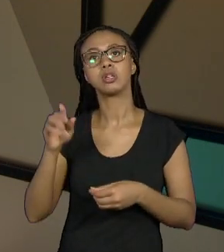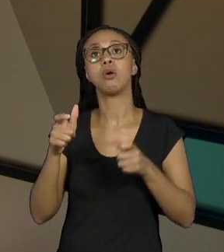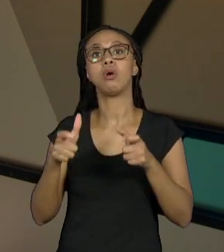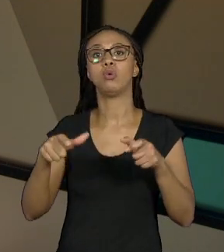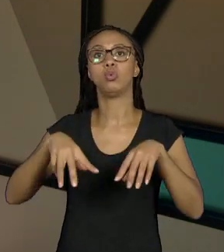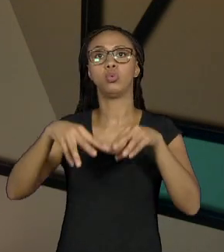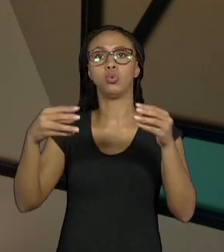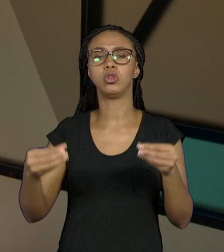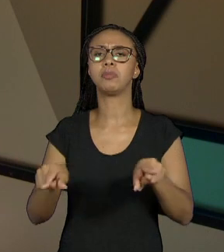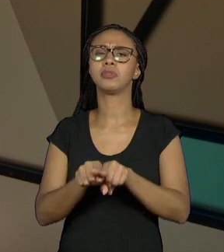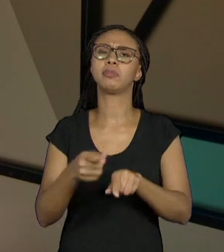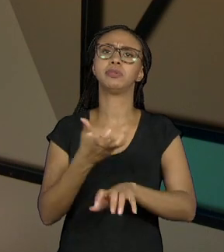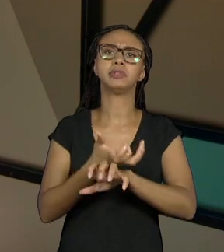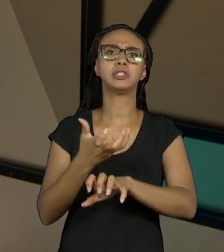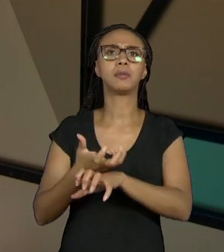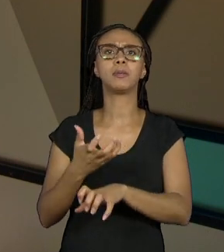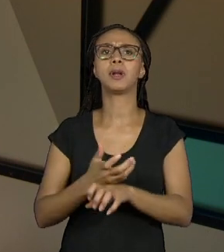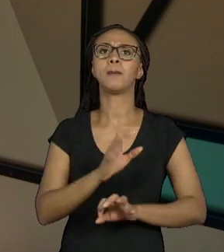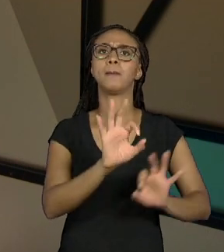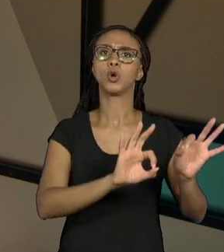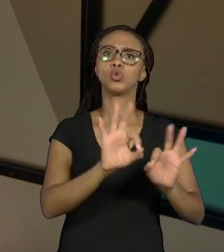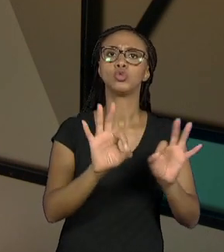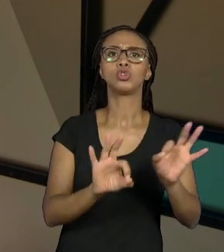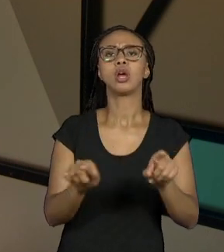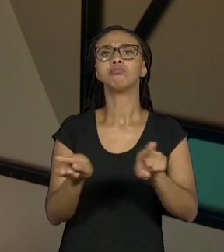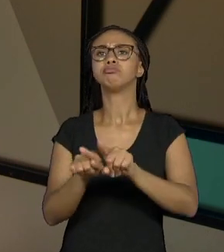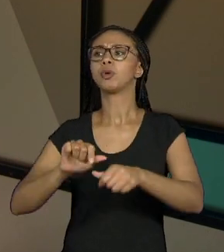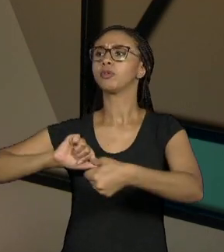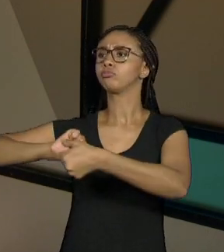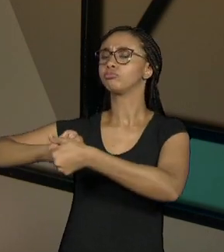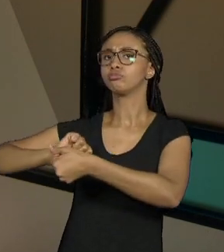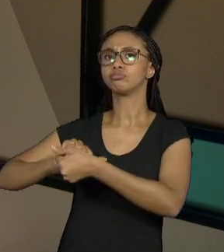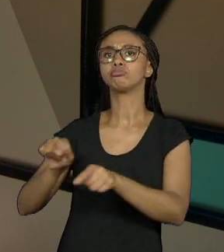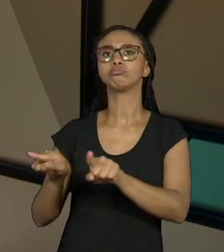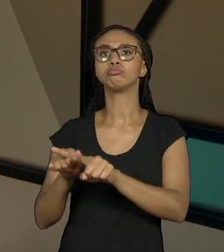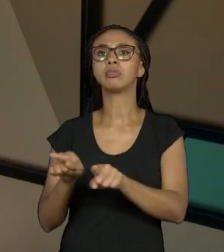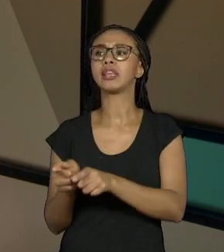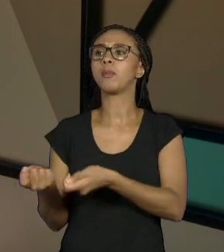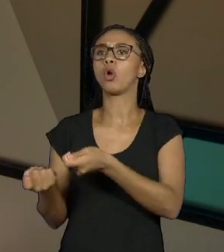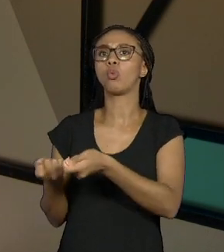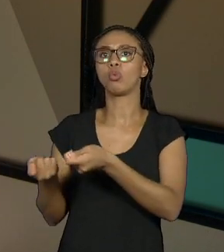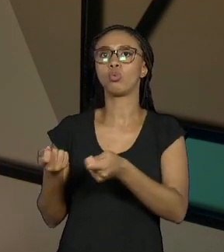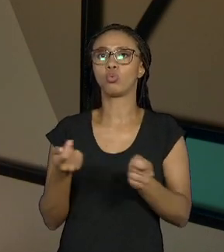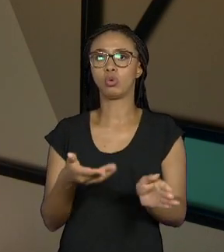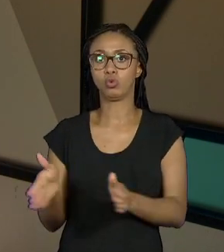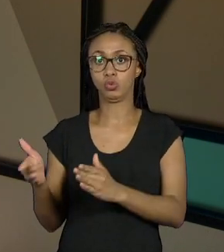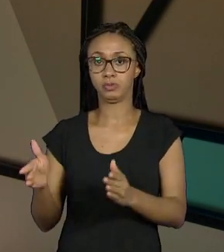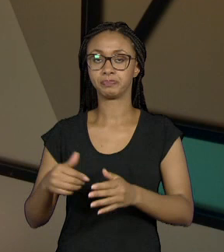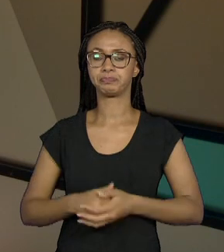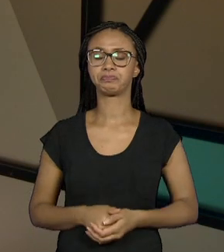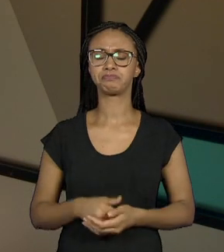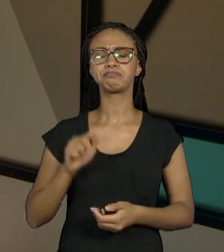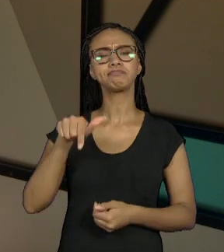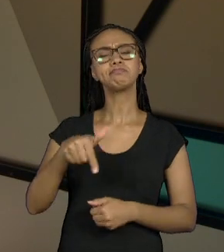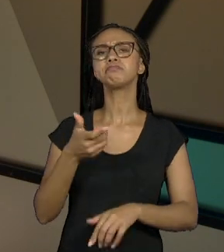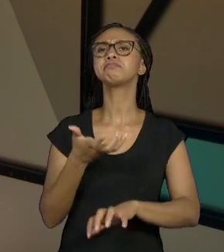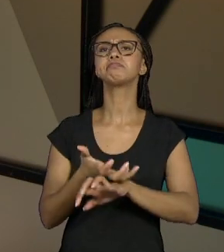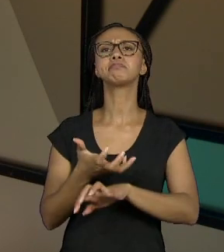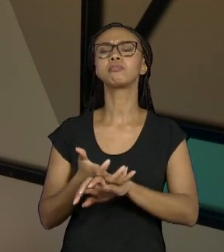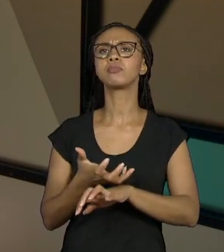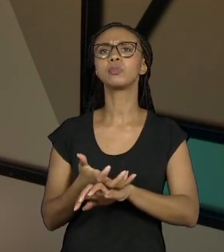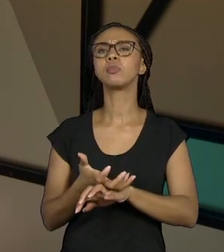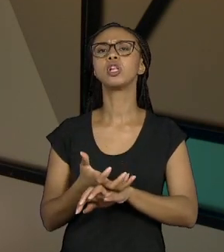e disciplinas de projeto, gestão da qualidade e gestão da produção. Essa nossa disciplina, ela tem